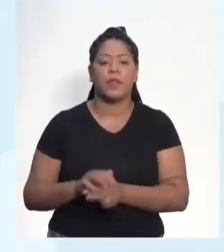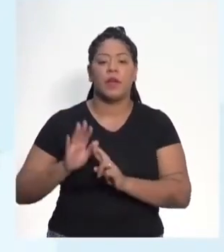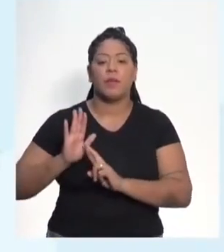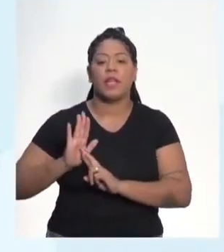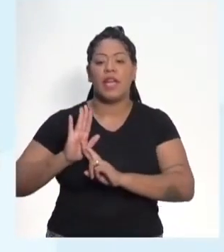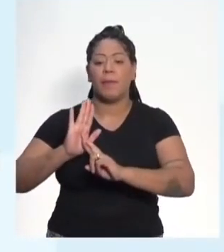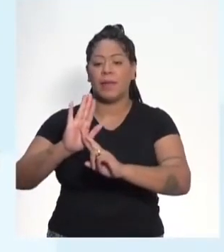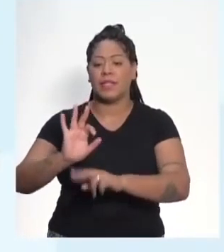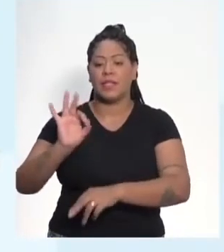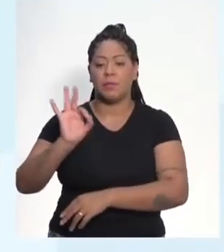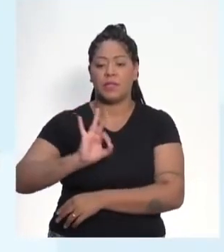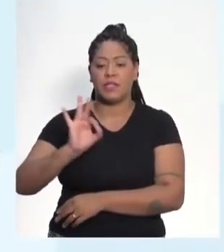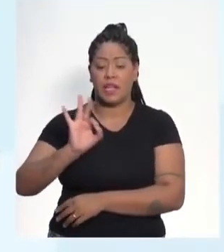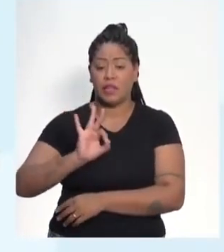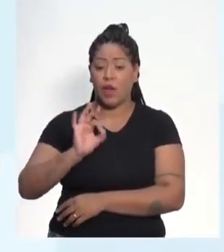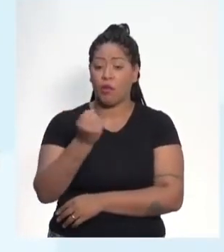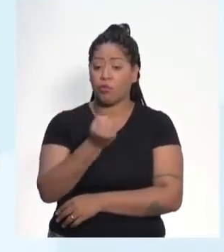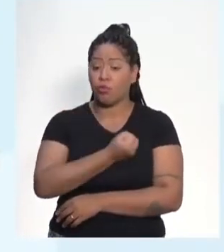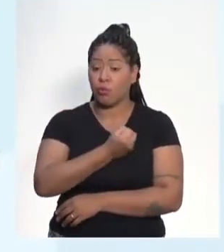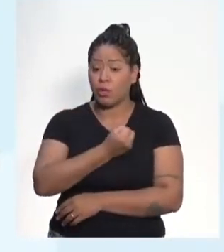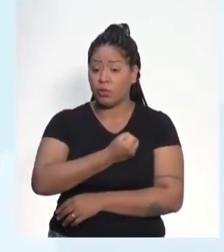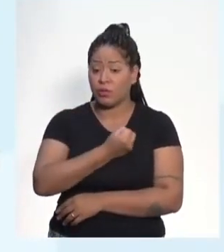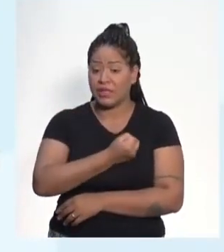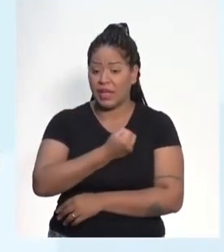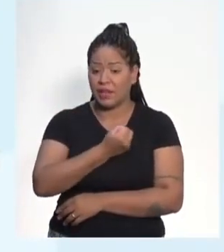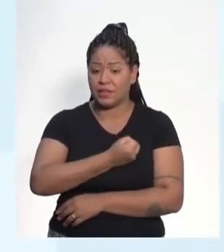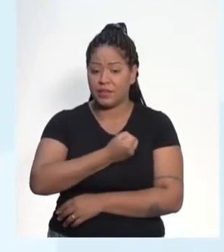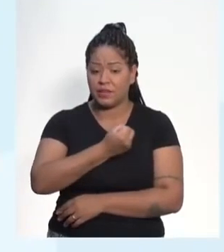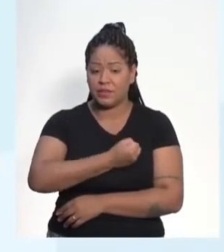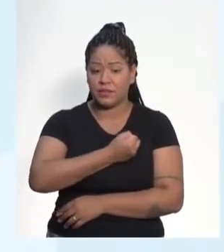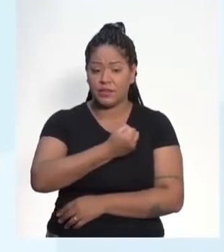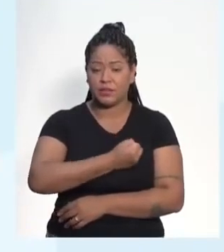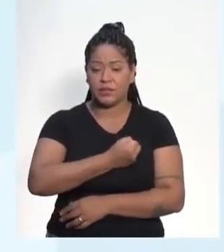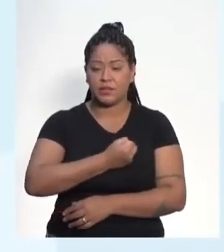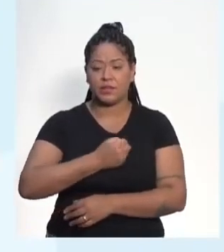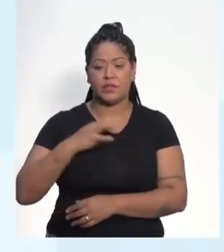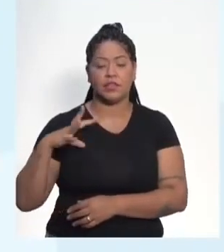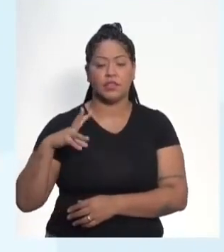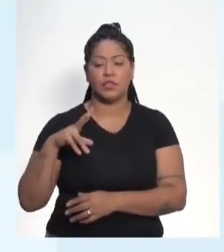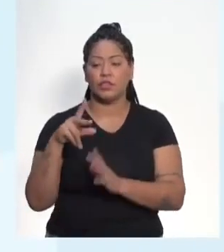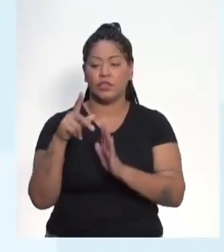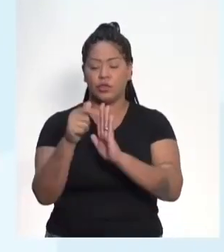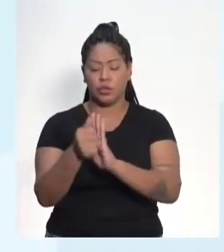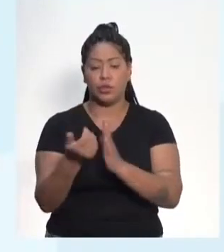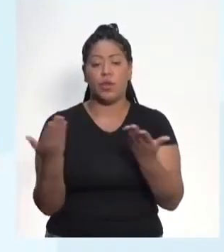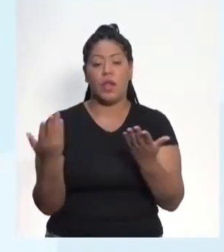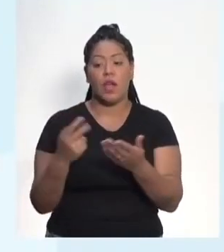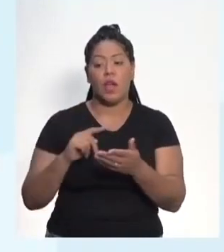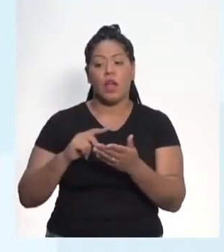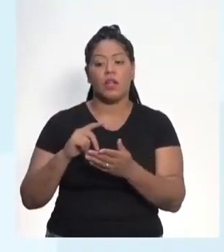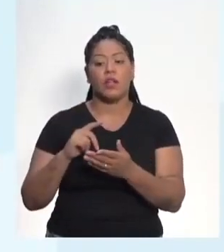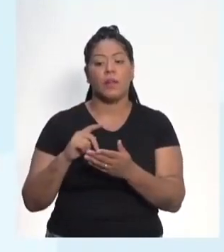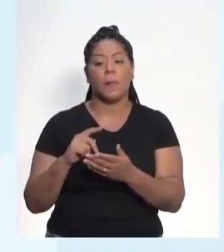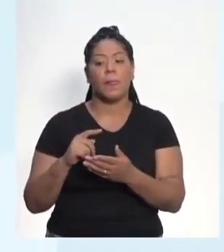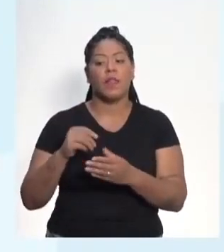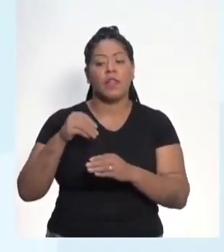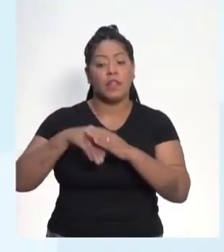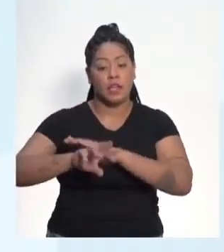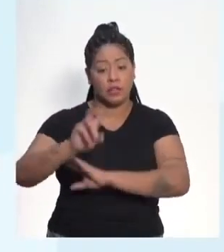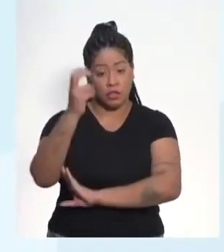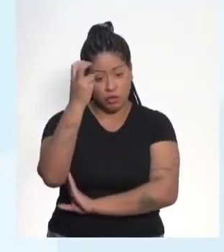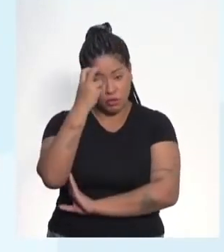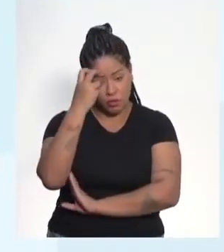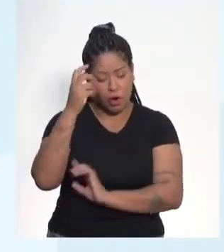está associado o quê? A ideia de fração. Já que pode ser representada, dentre outras formas, tá, ok? Dentre